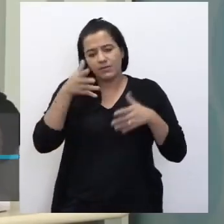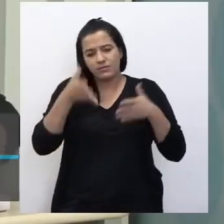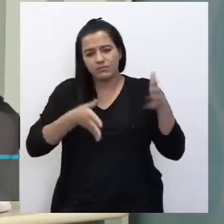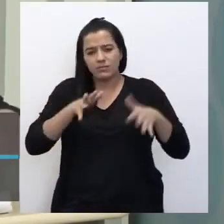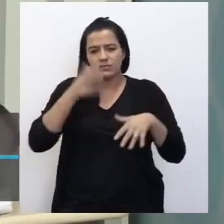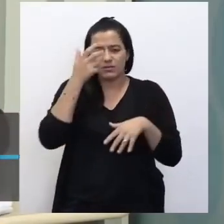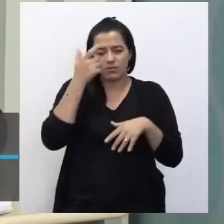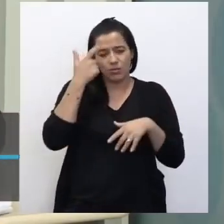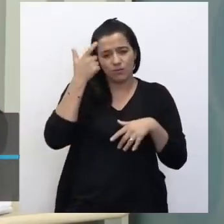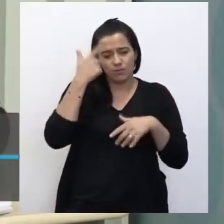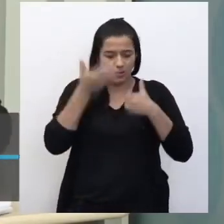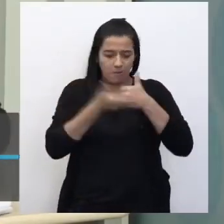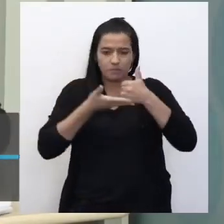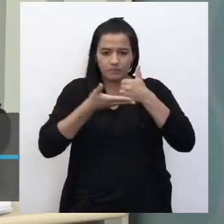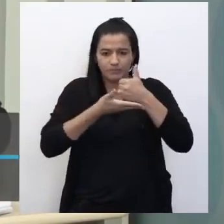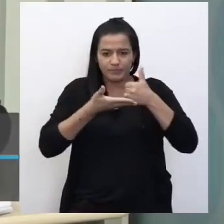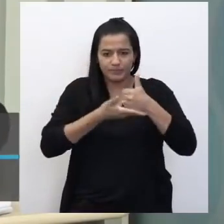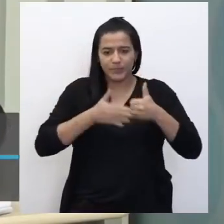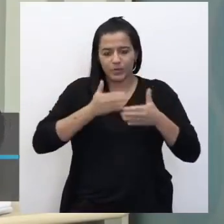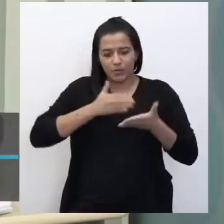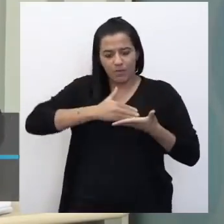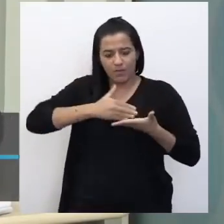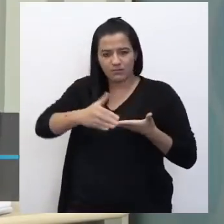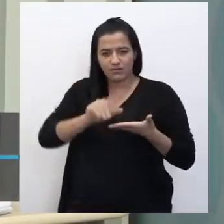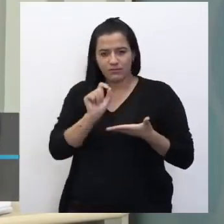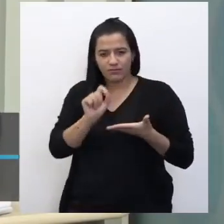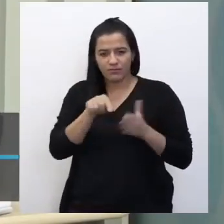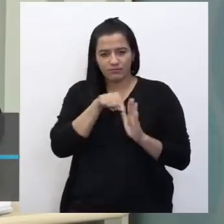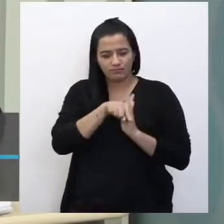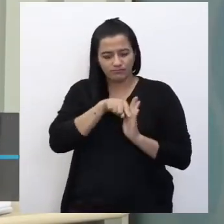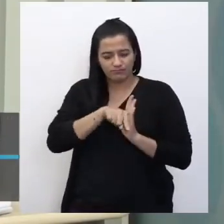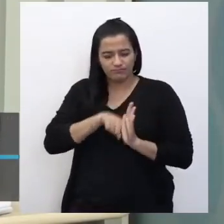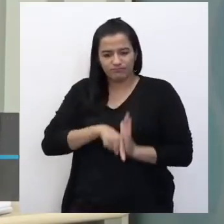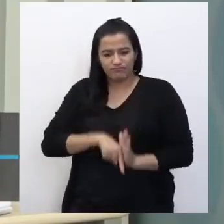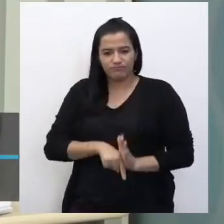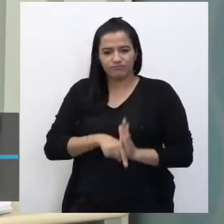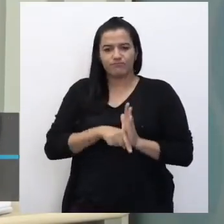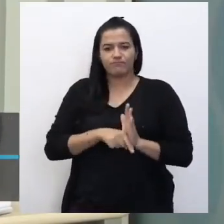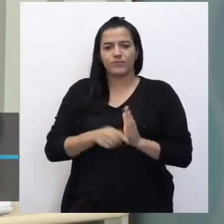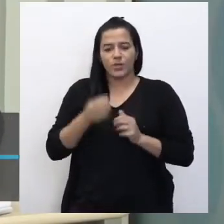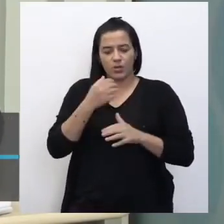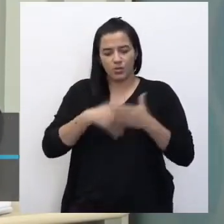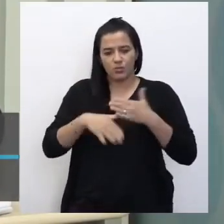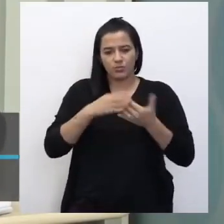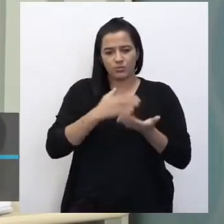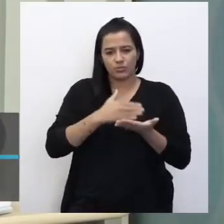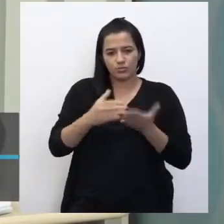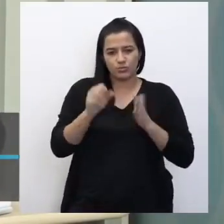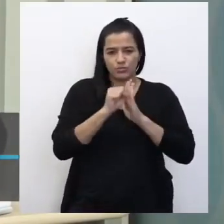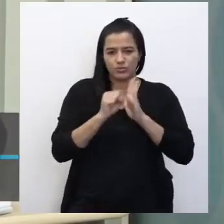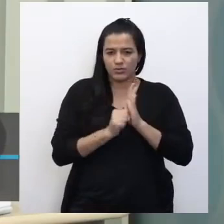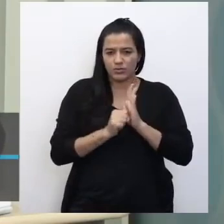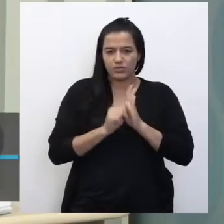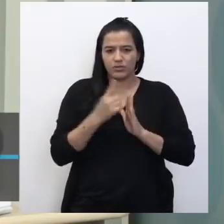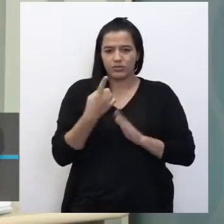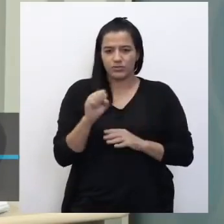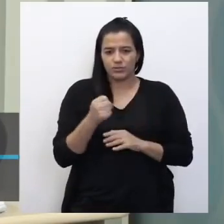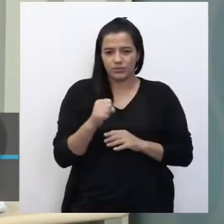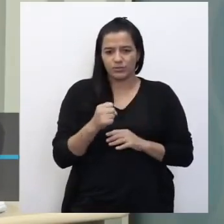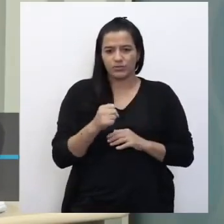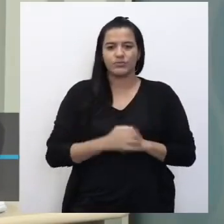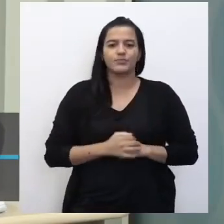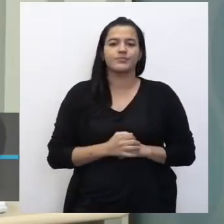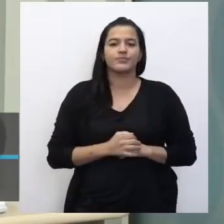dos frenologistas, que começam lá com a ideia do Gall no final do século XVIII e que vão aí se